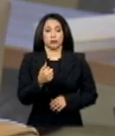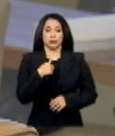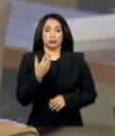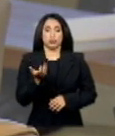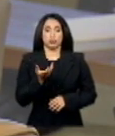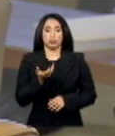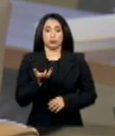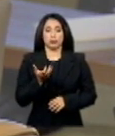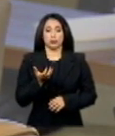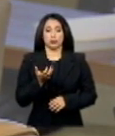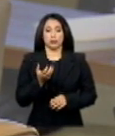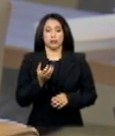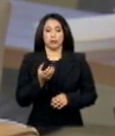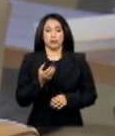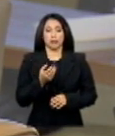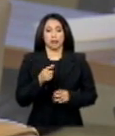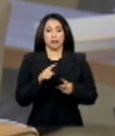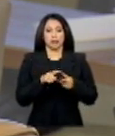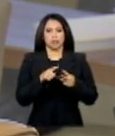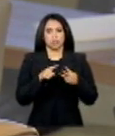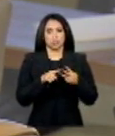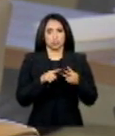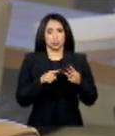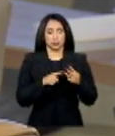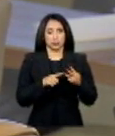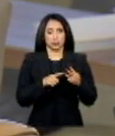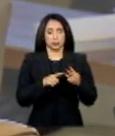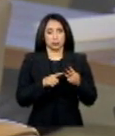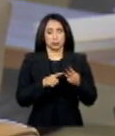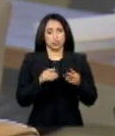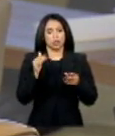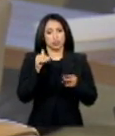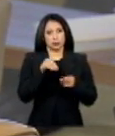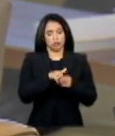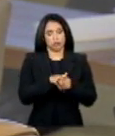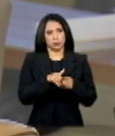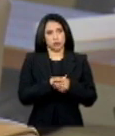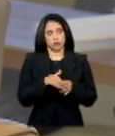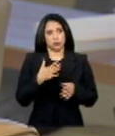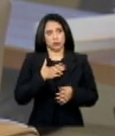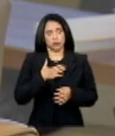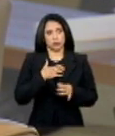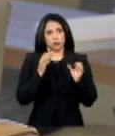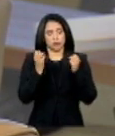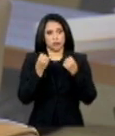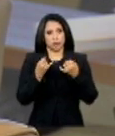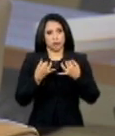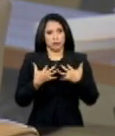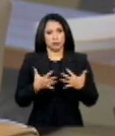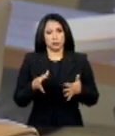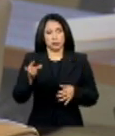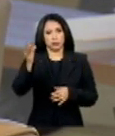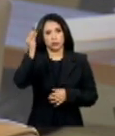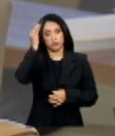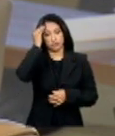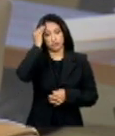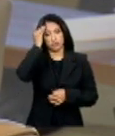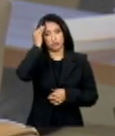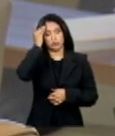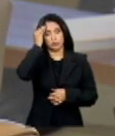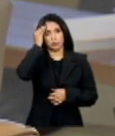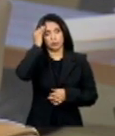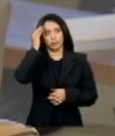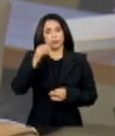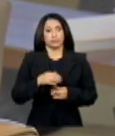três breves registro desse voto que vou juntar essa compreensão deriva de entender que há